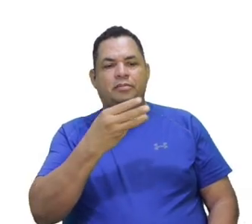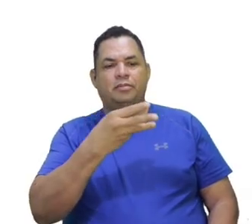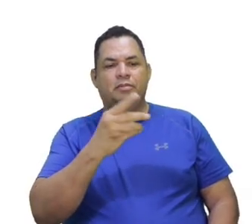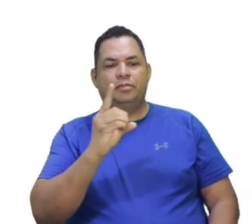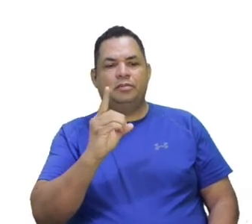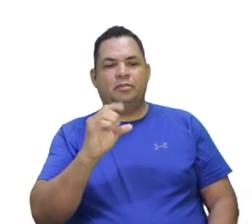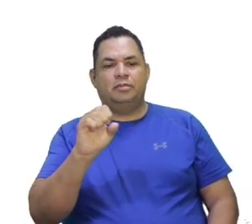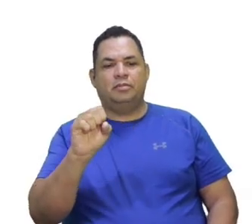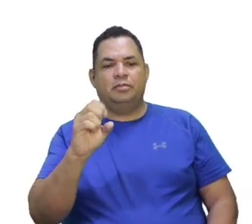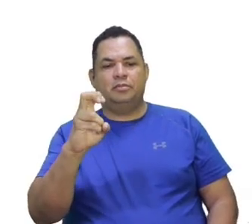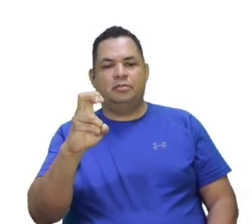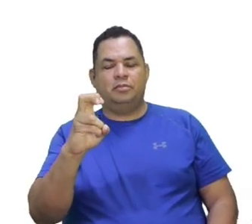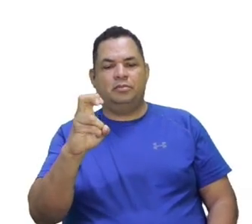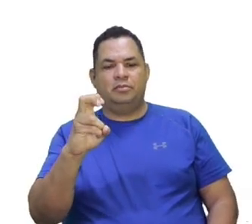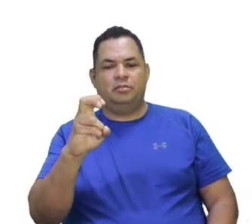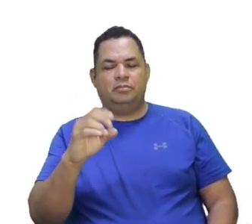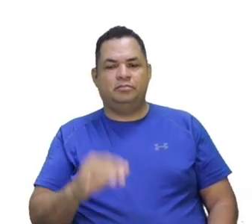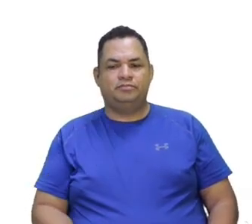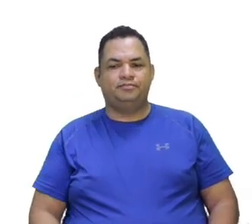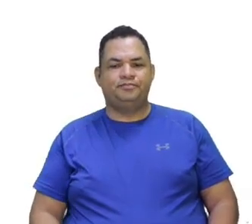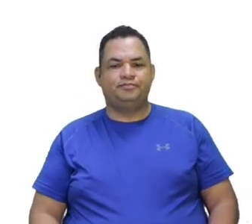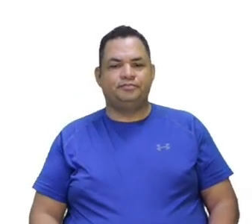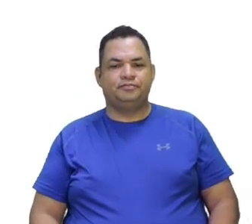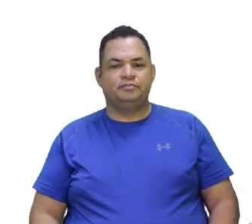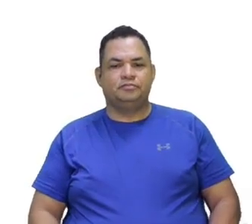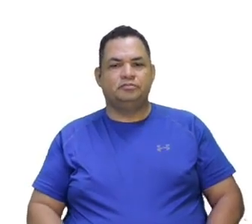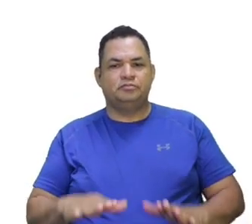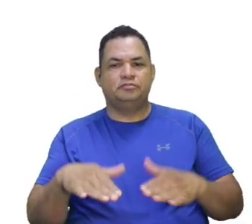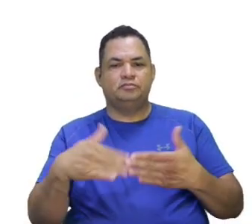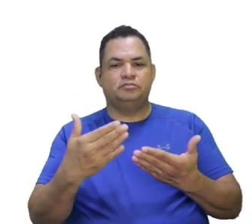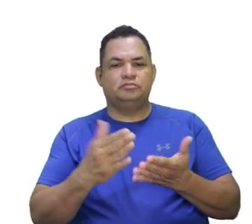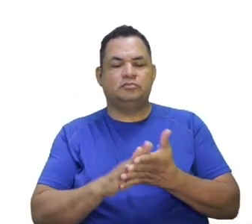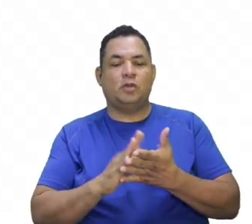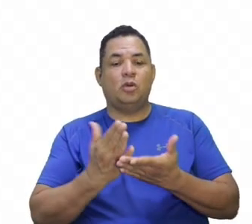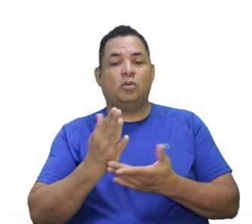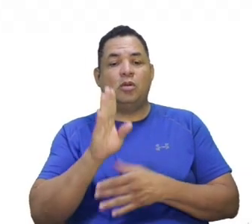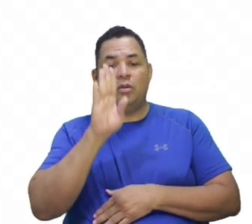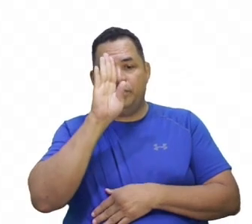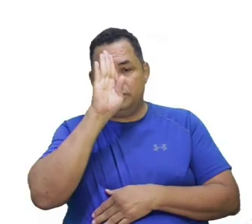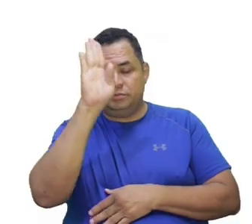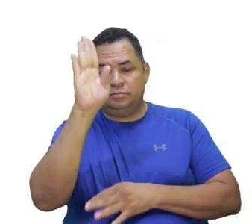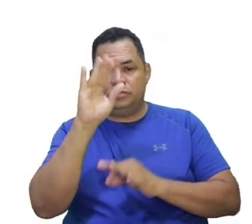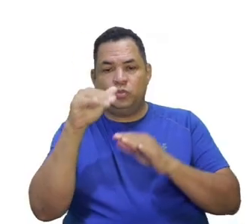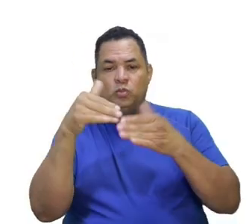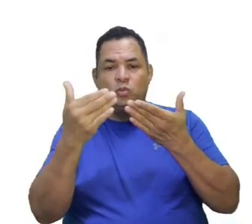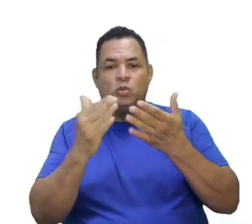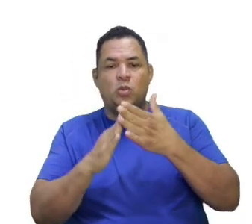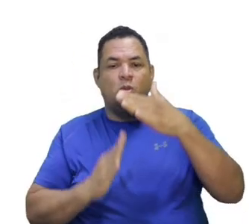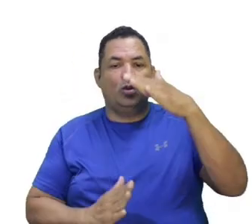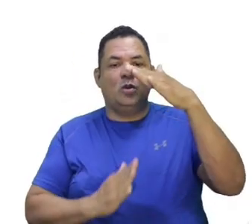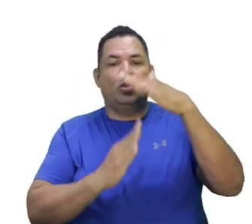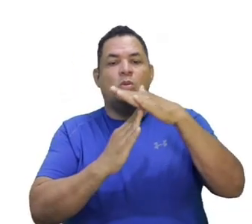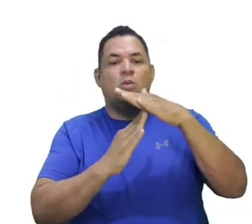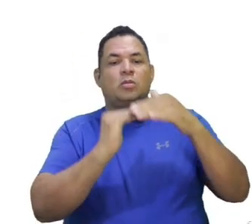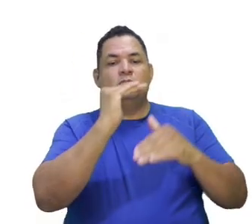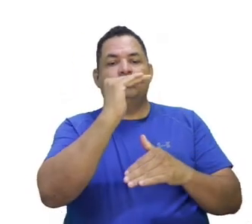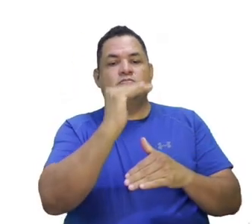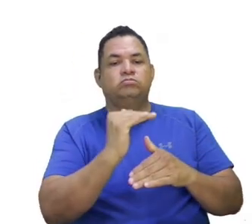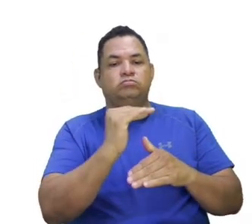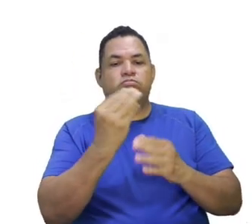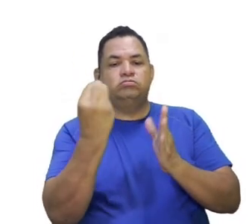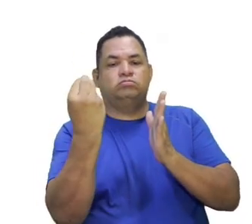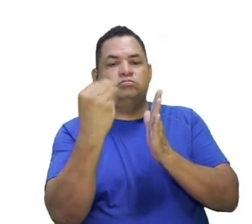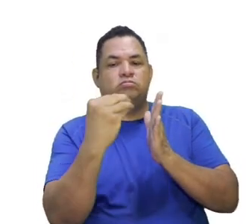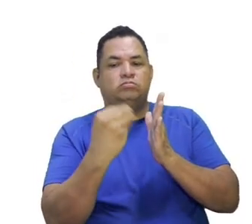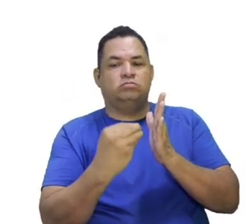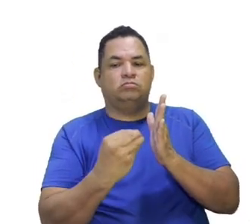3d5, porque eu só tinha 5 elétrons. Qual é o ponto? Qual foi o último subnível a ser